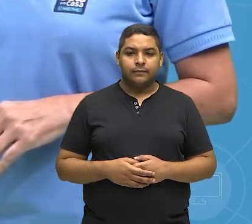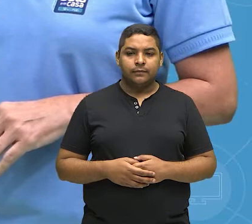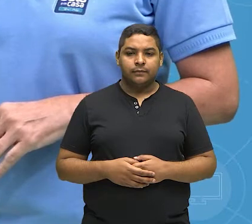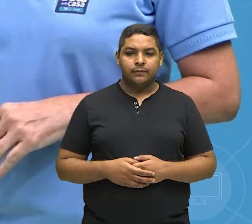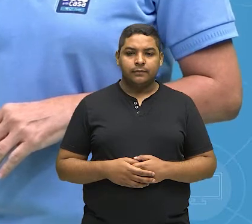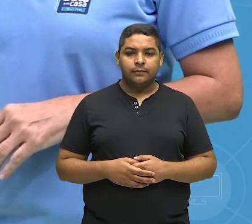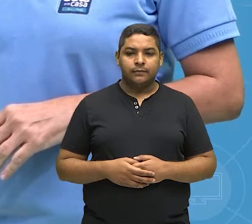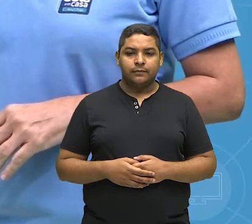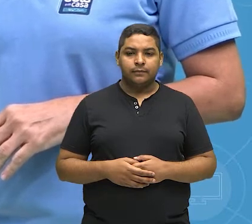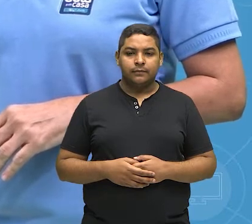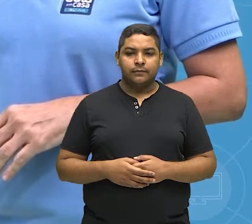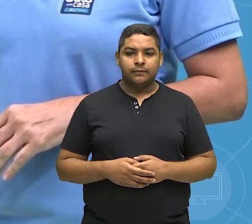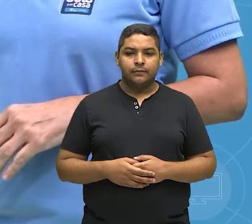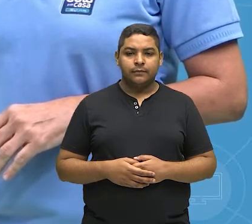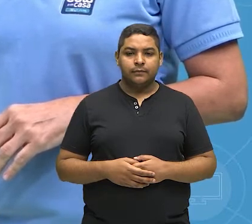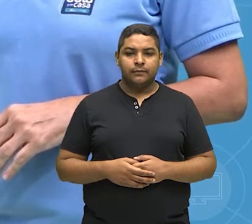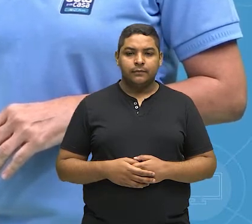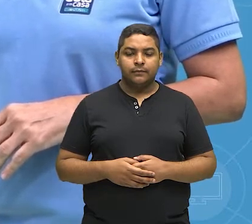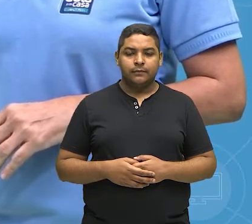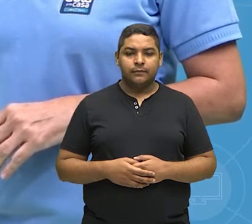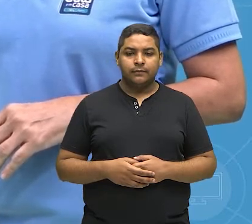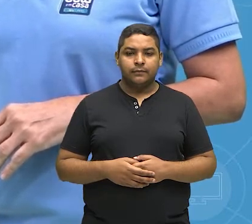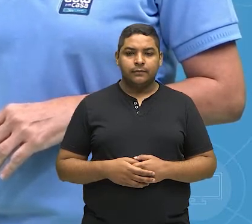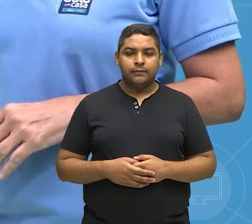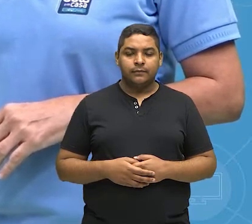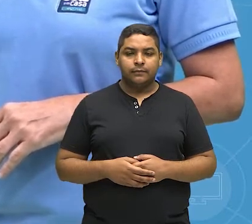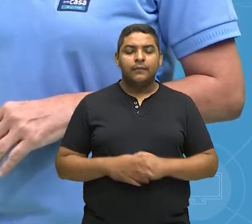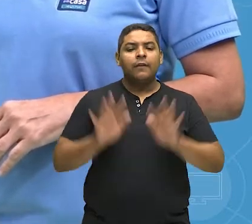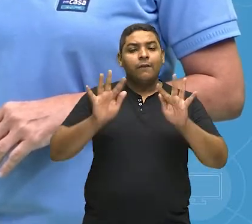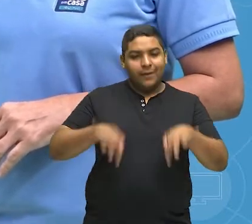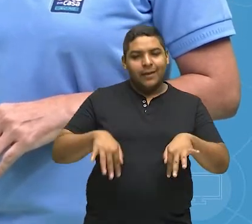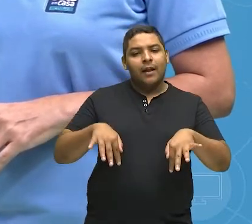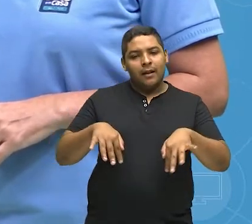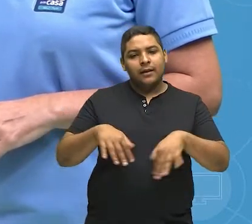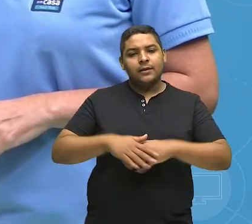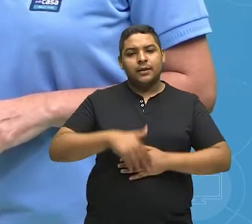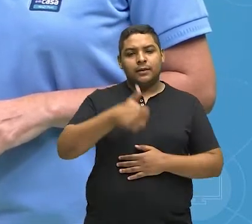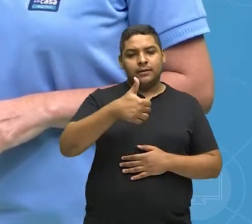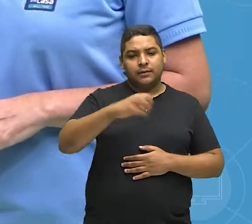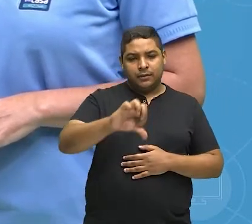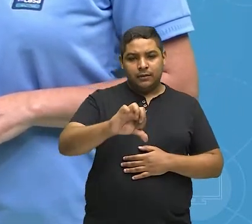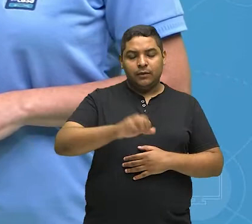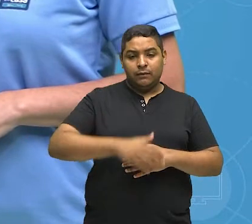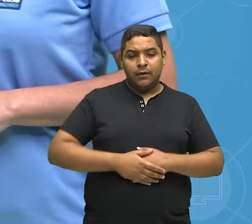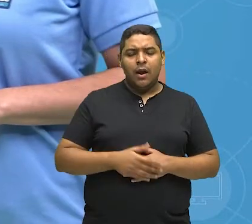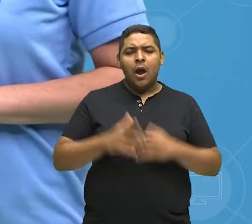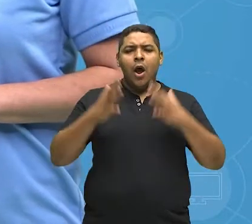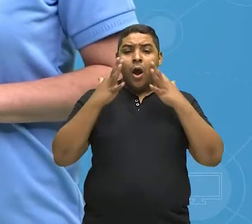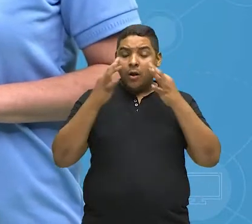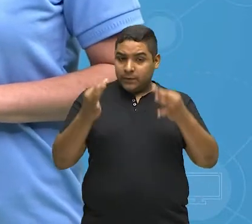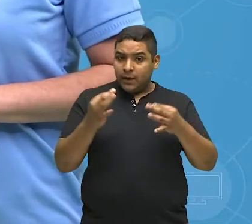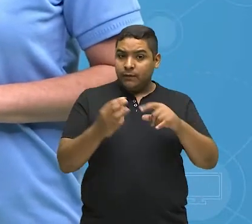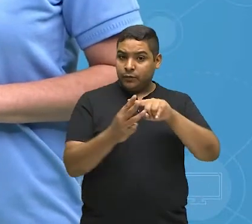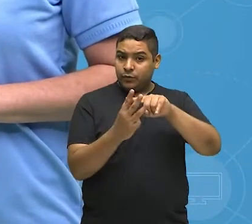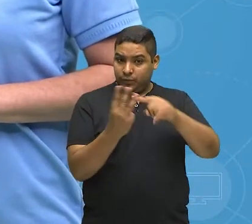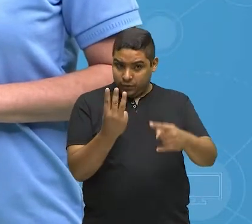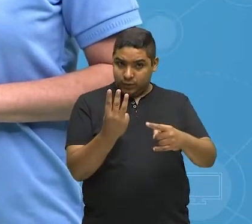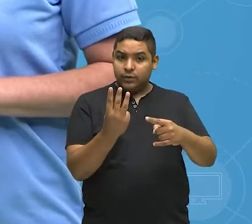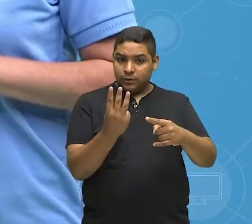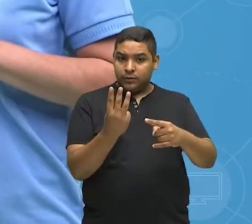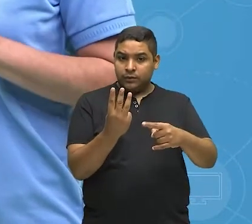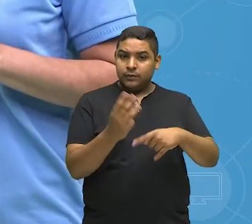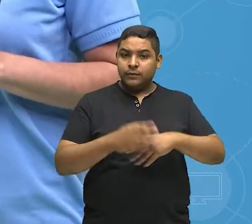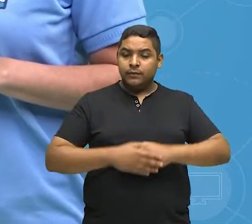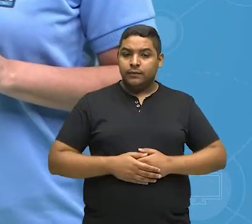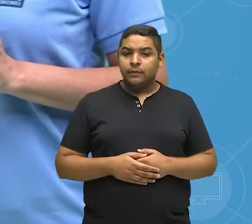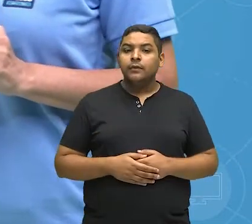18 e finaliza aqui com 19. Observe que esses três primeiros números, né, esses dois aqui, os primeiros, aí